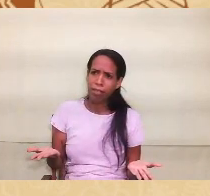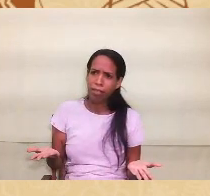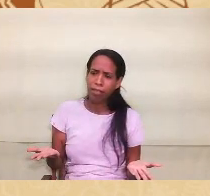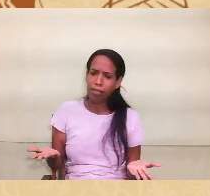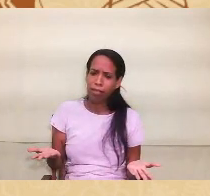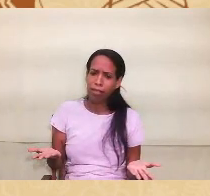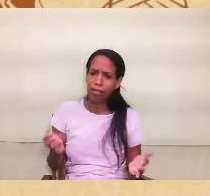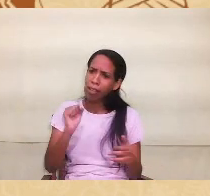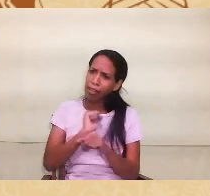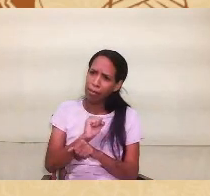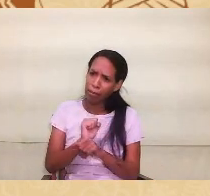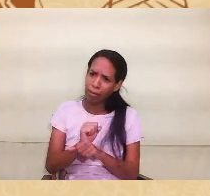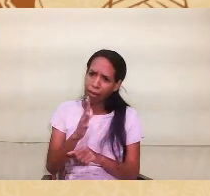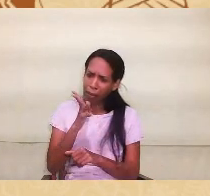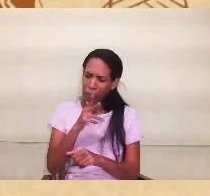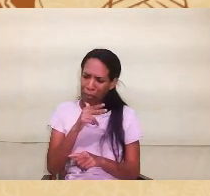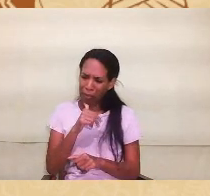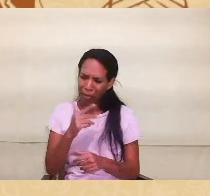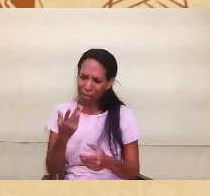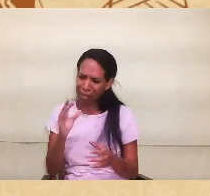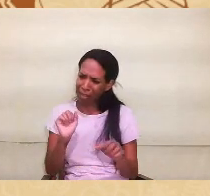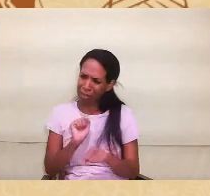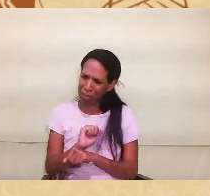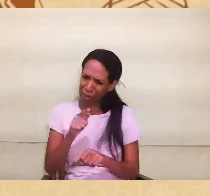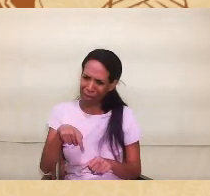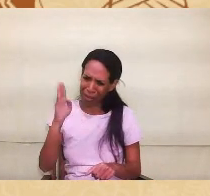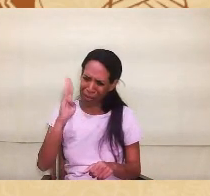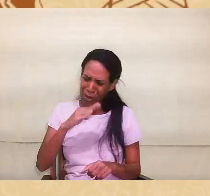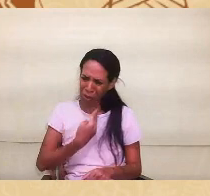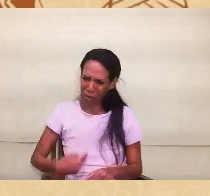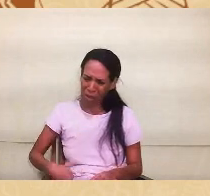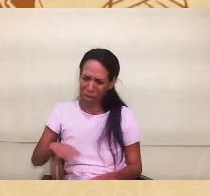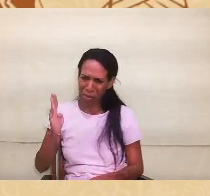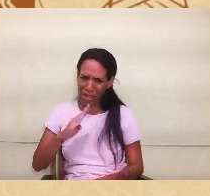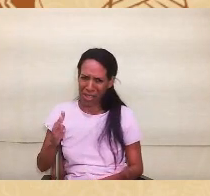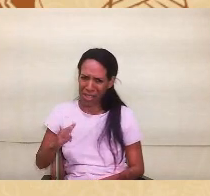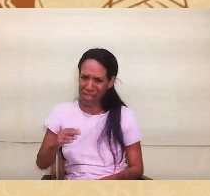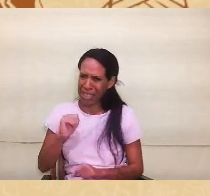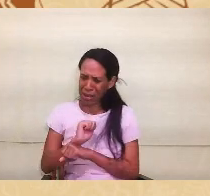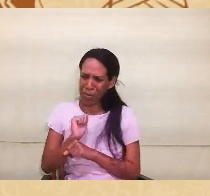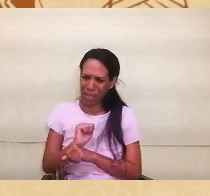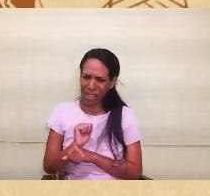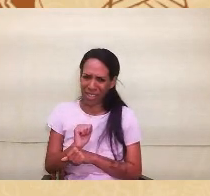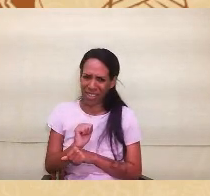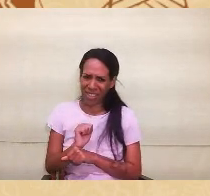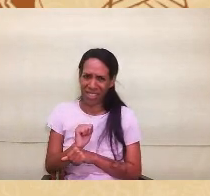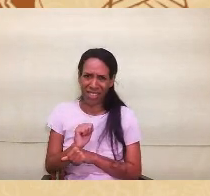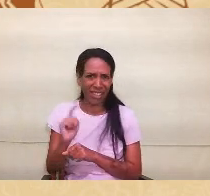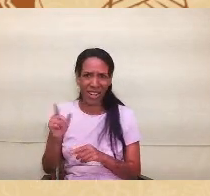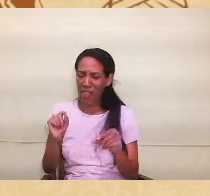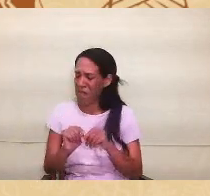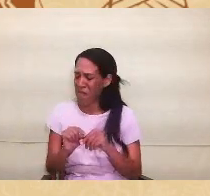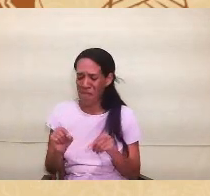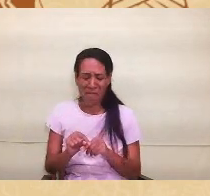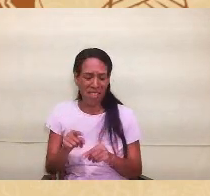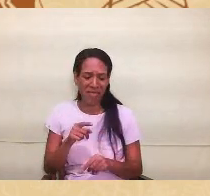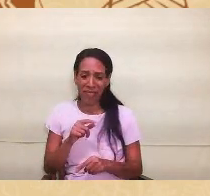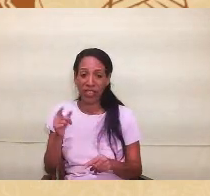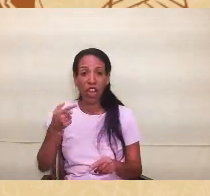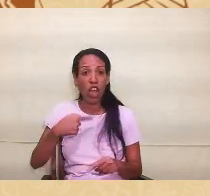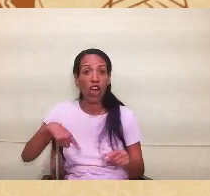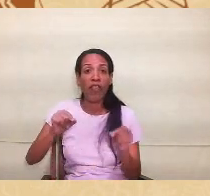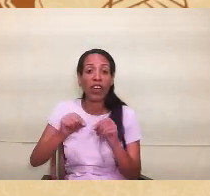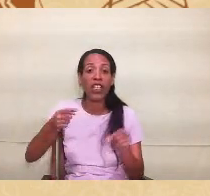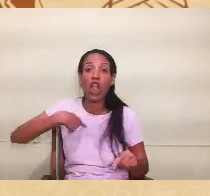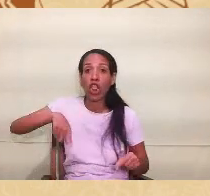espera muito do Estado brasileiro, não, né? Não, se a gente ficar esperando o Estado brasileiro, ele não faz. A gente tem que fazer com nossas próprias